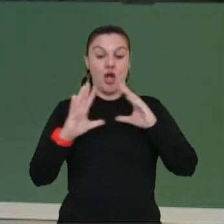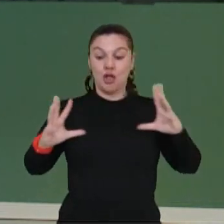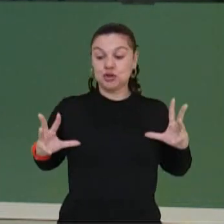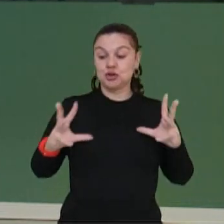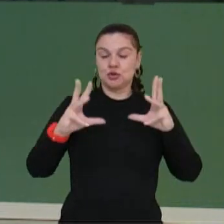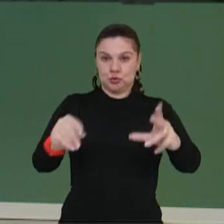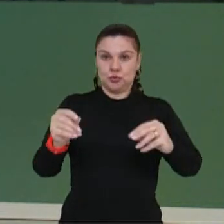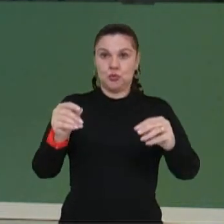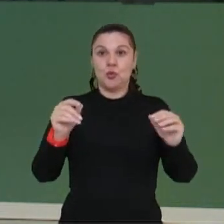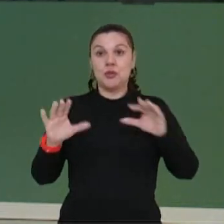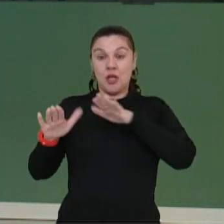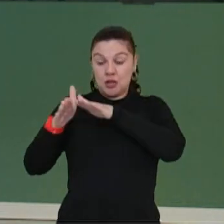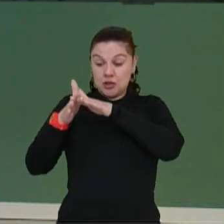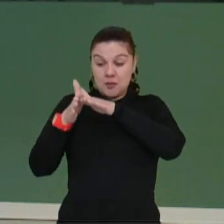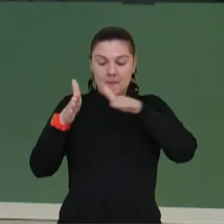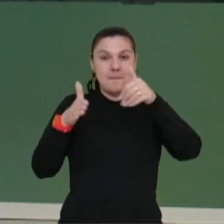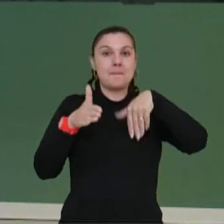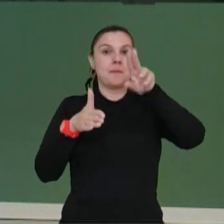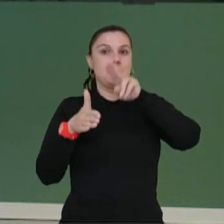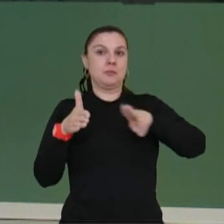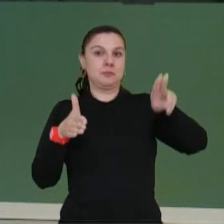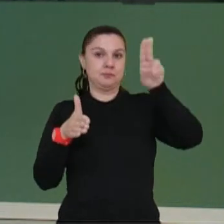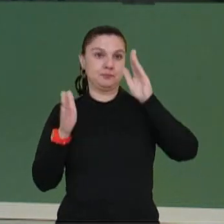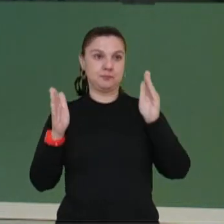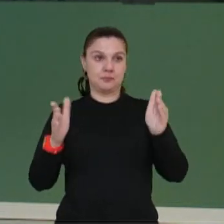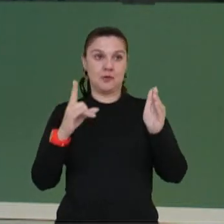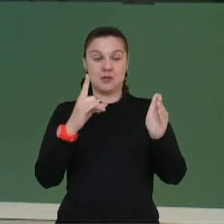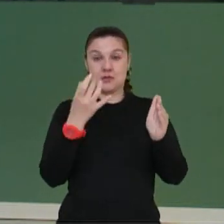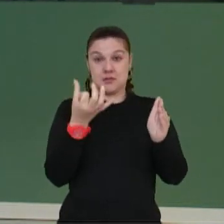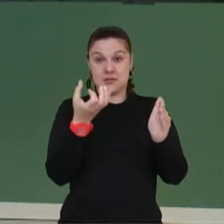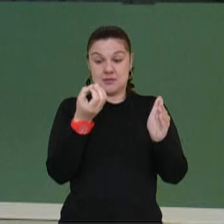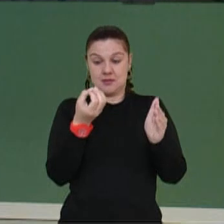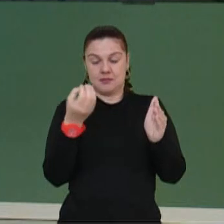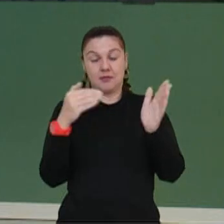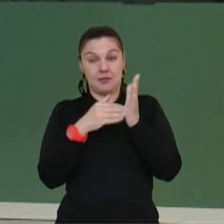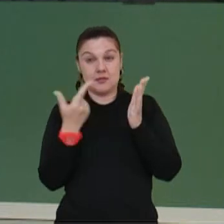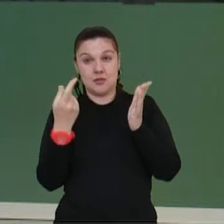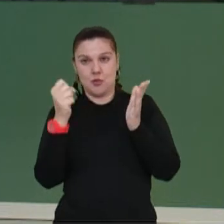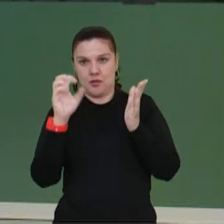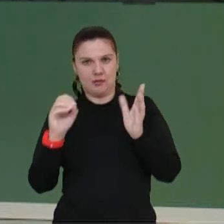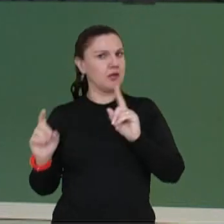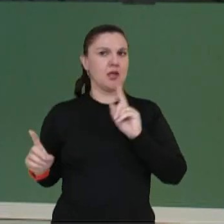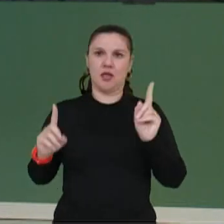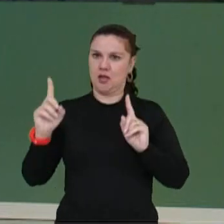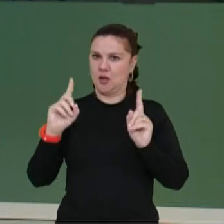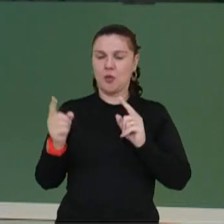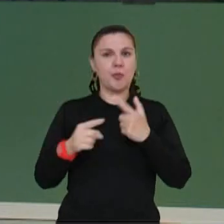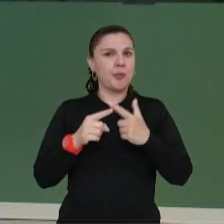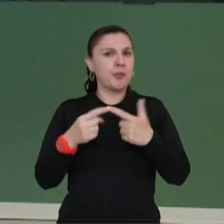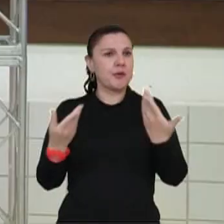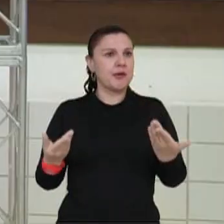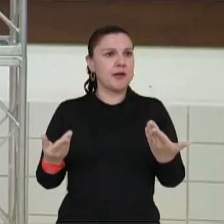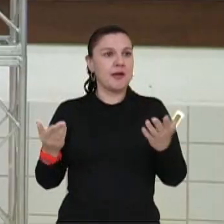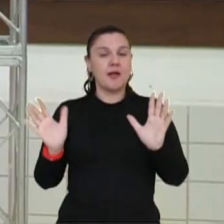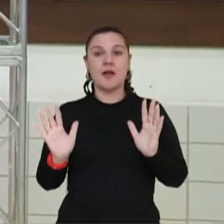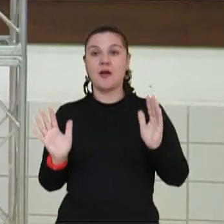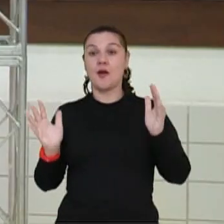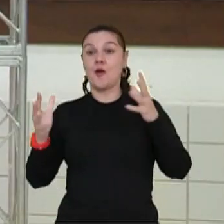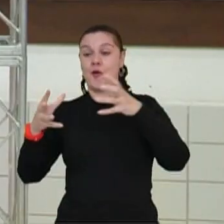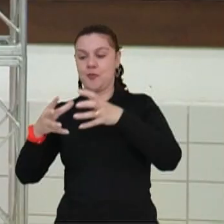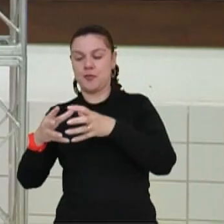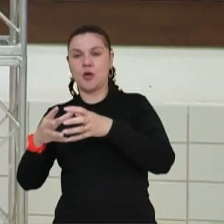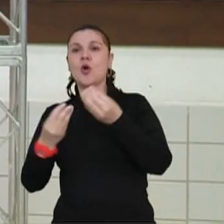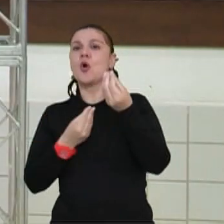mundo na escola, a altura mais comum é entre 160 e 180 centímetros. Tá? Por quê? Porque daí eu tenho que ver como